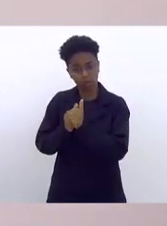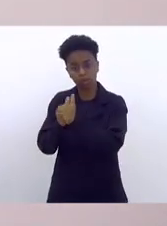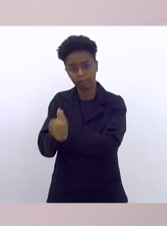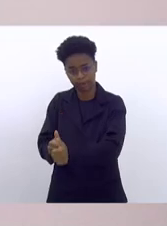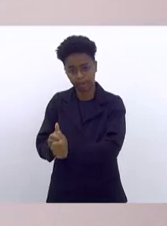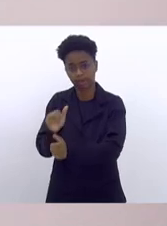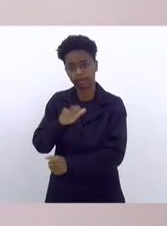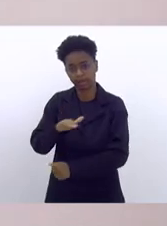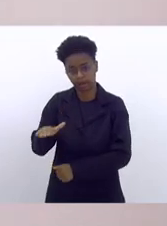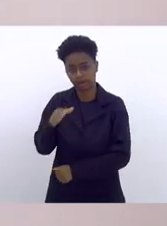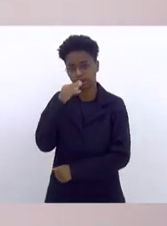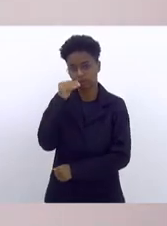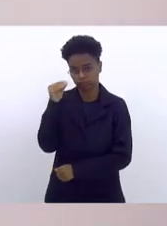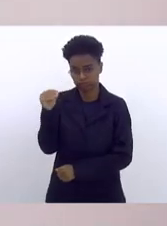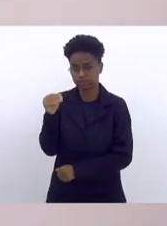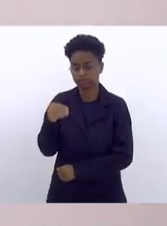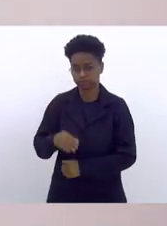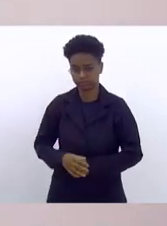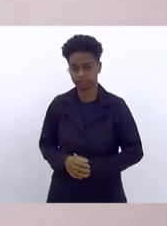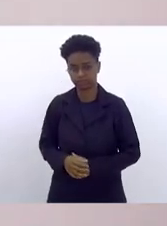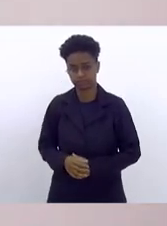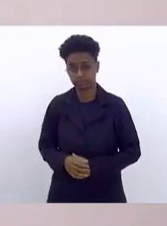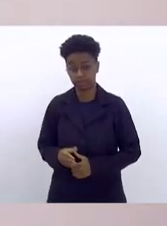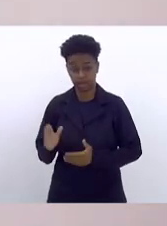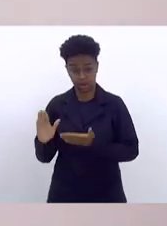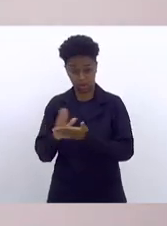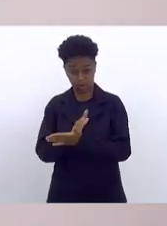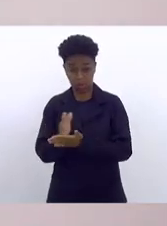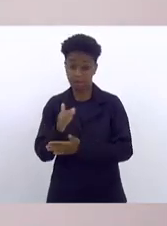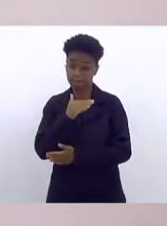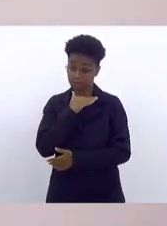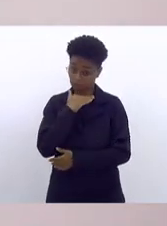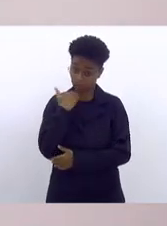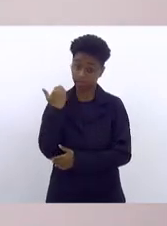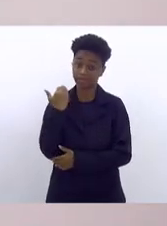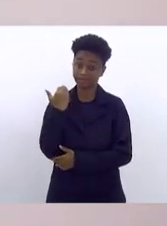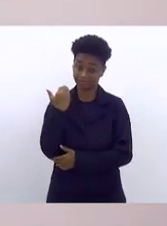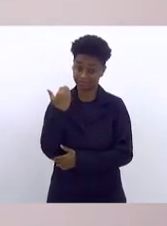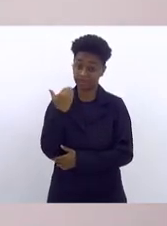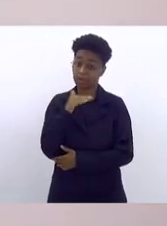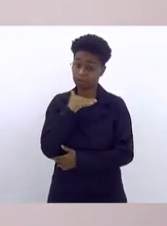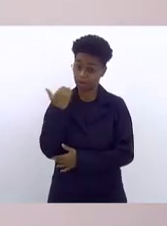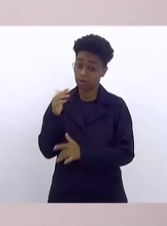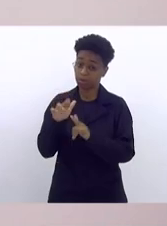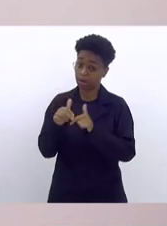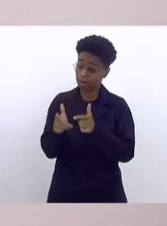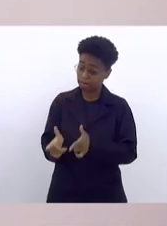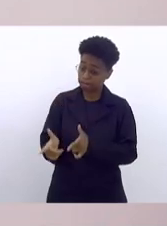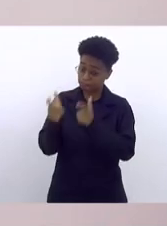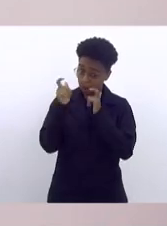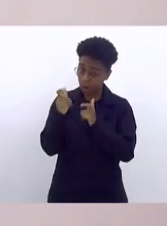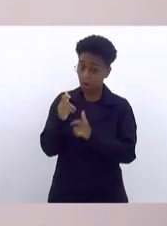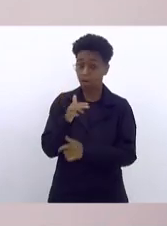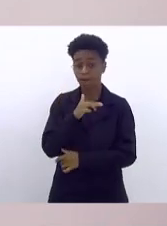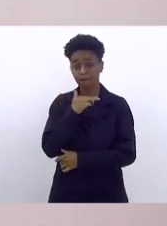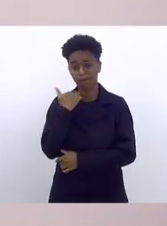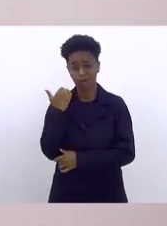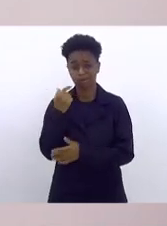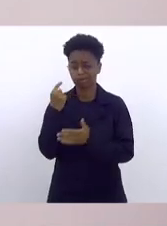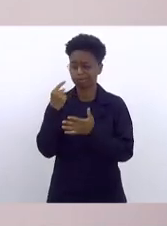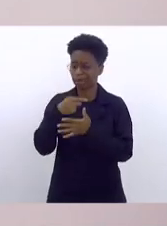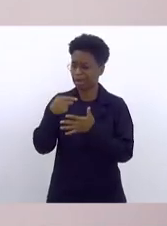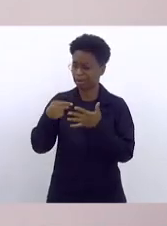essas crianças e adolescentes muitas delas morreram morreram com tiros morreram por N